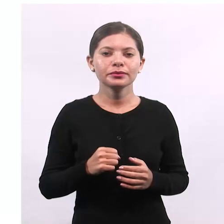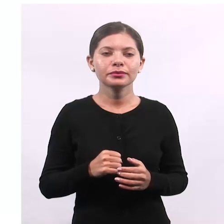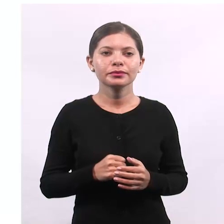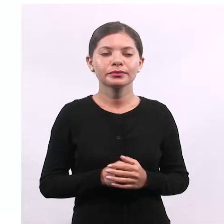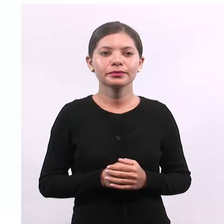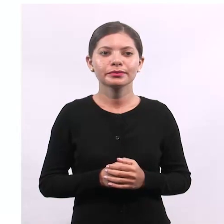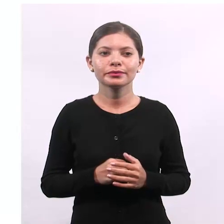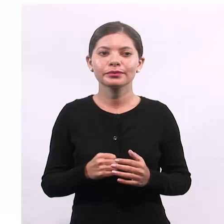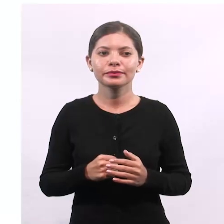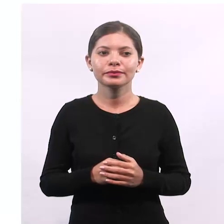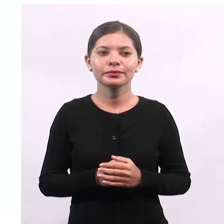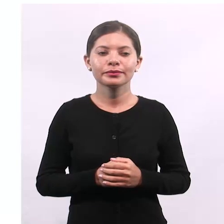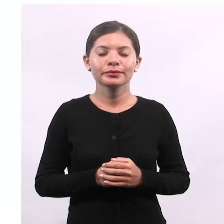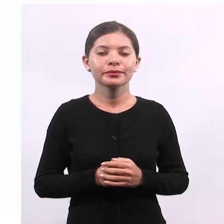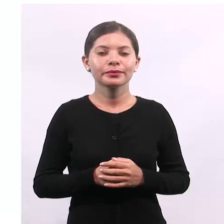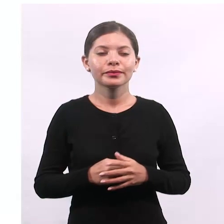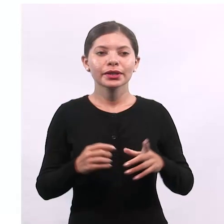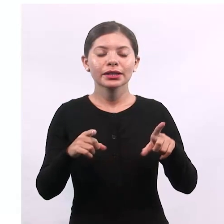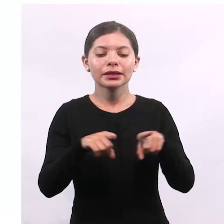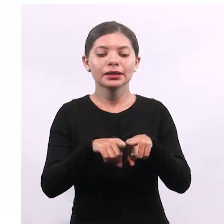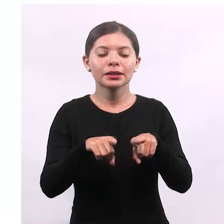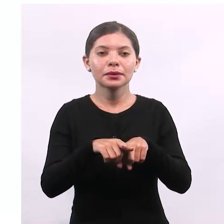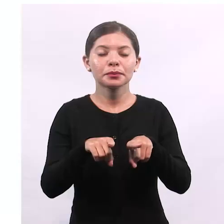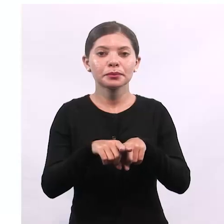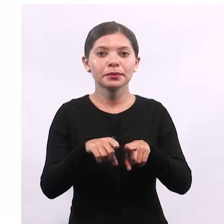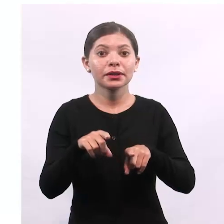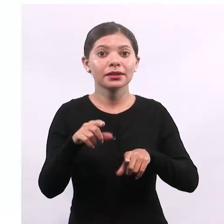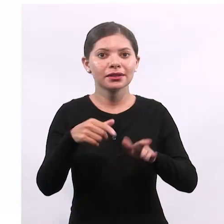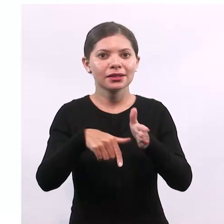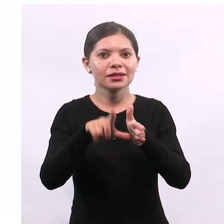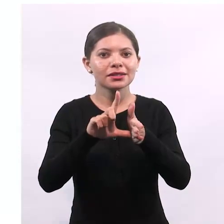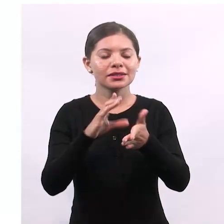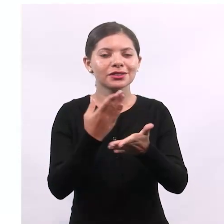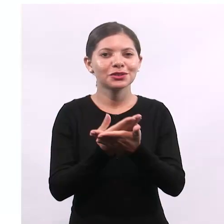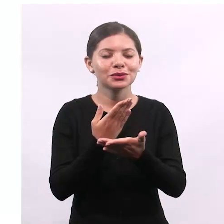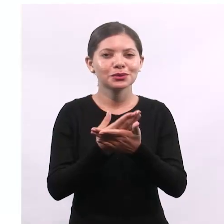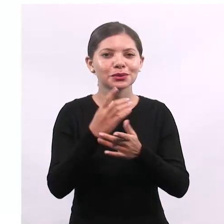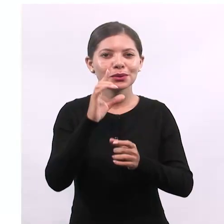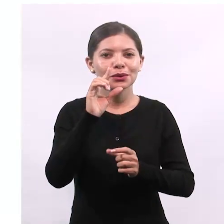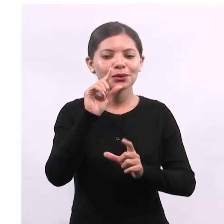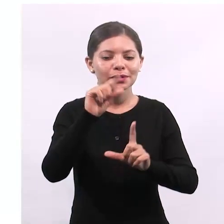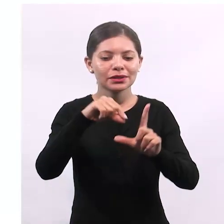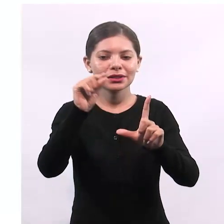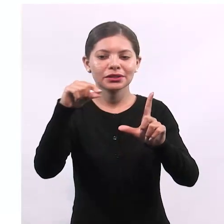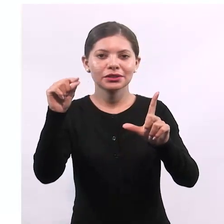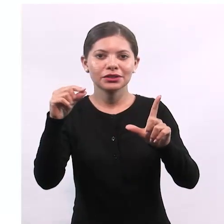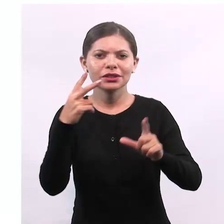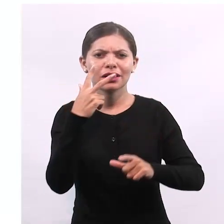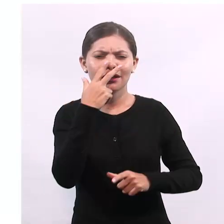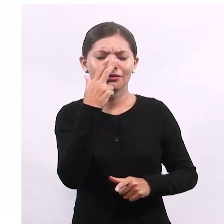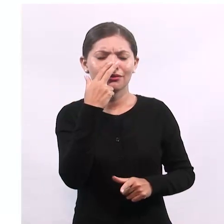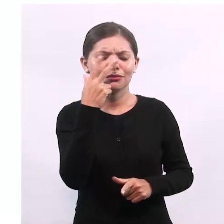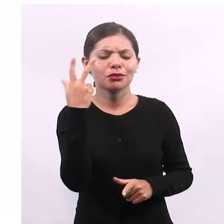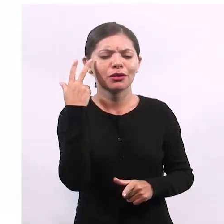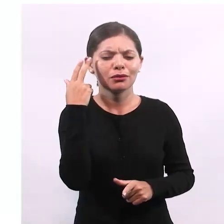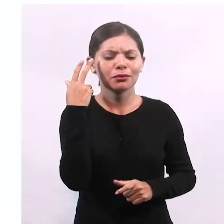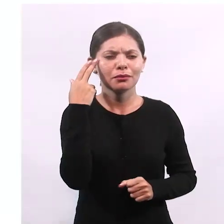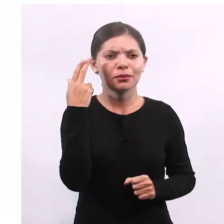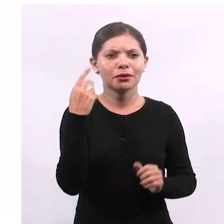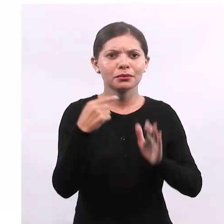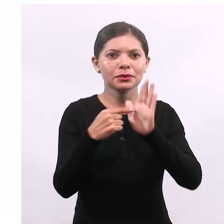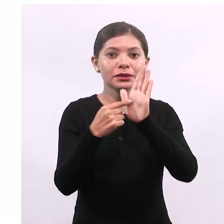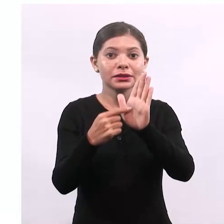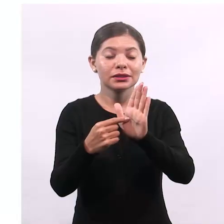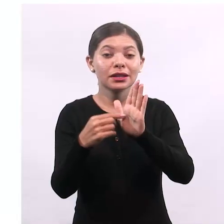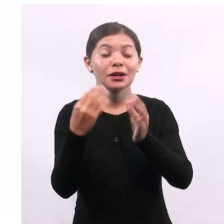Além disso vimos na aula de estatística que é comum apresentar os dados através de gráficos e